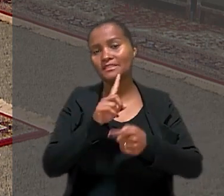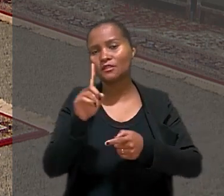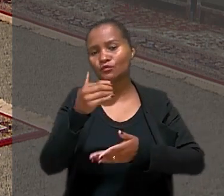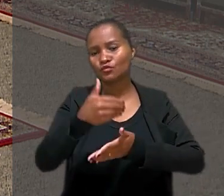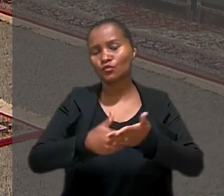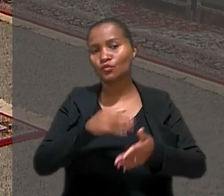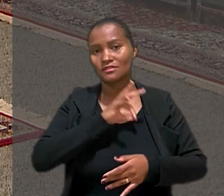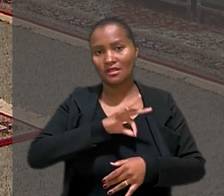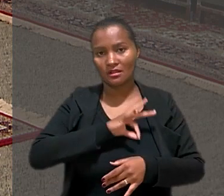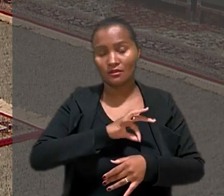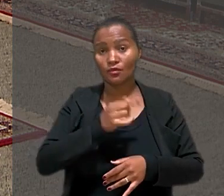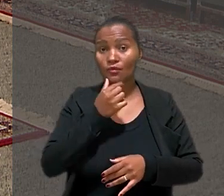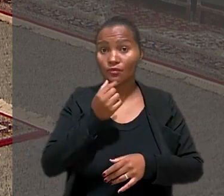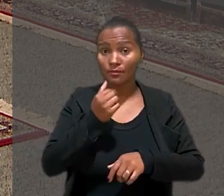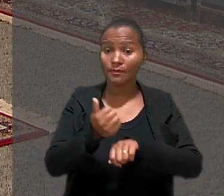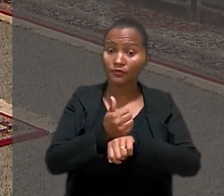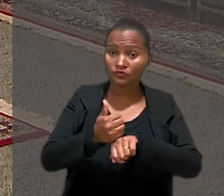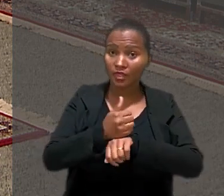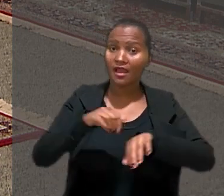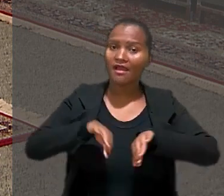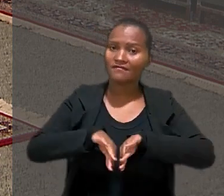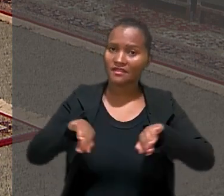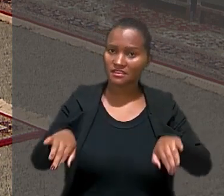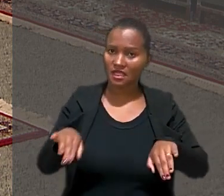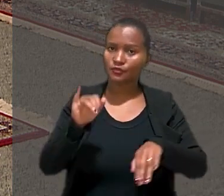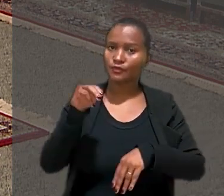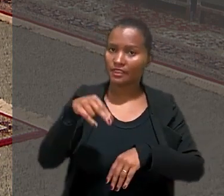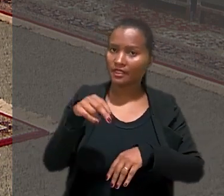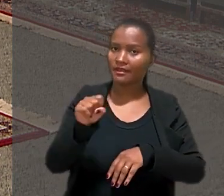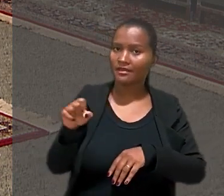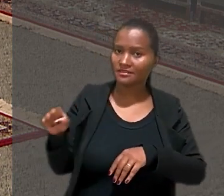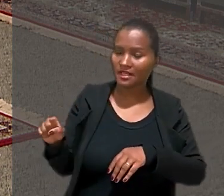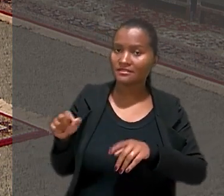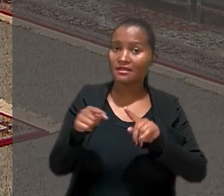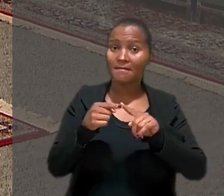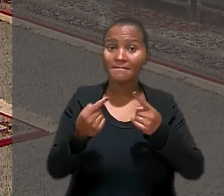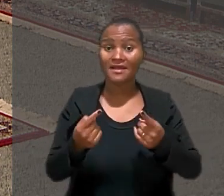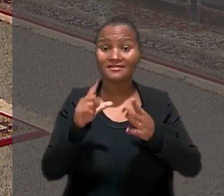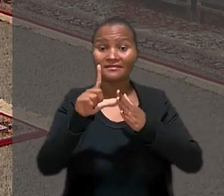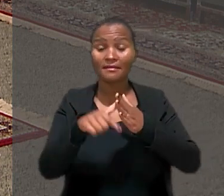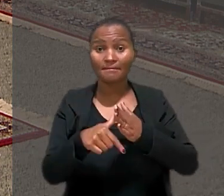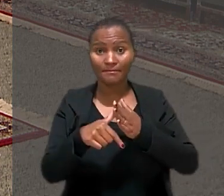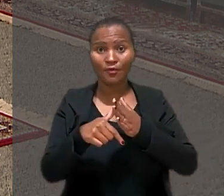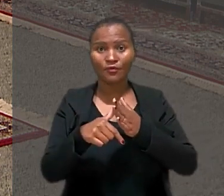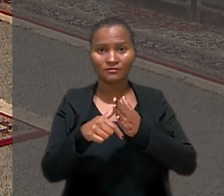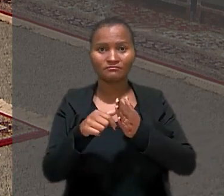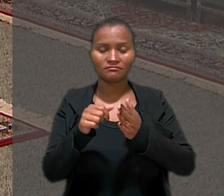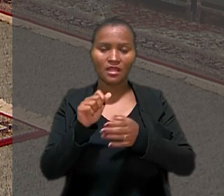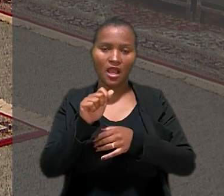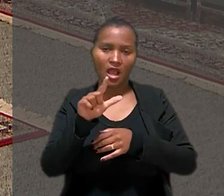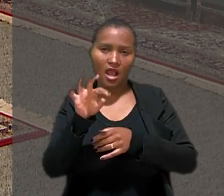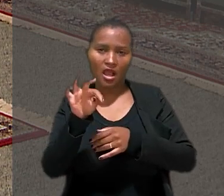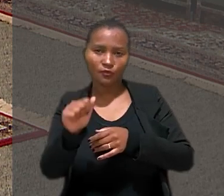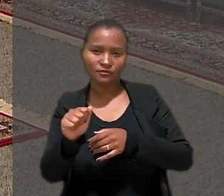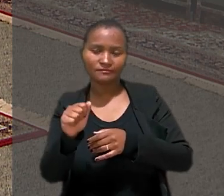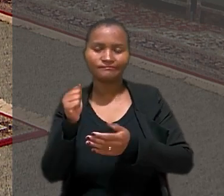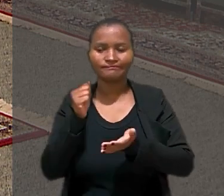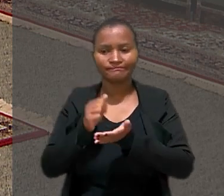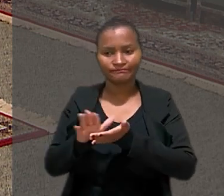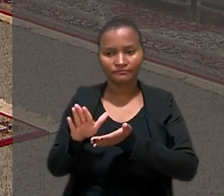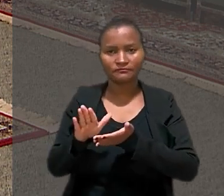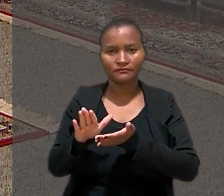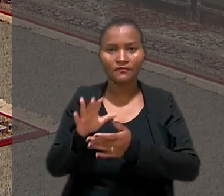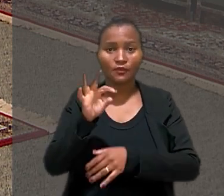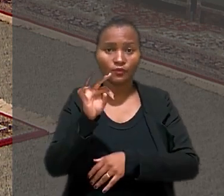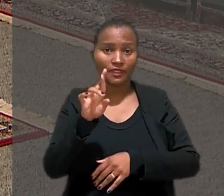desconto no salário. O profissional chegou a ser afastado pelo INSS, mas depois que recebeu alta, foi dispensado.